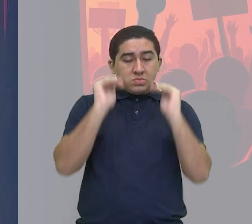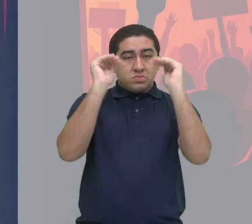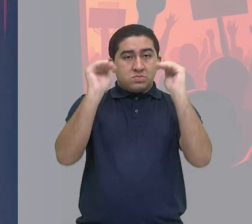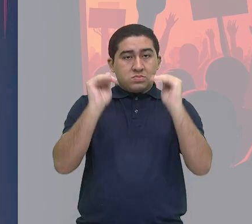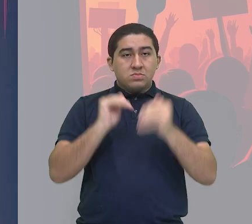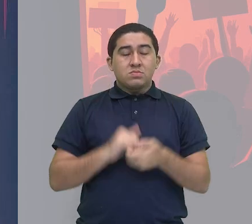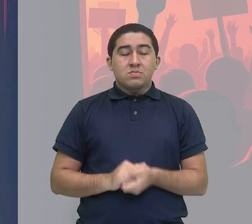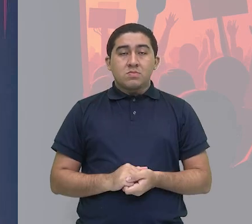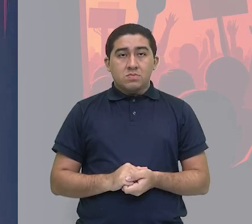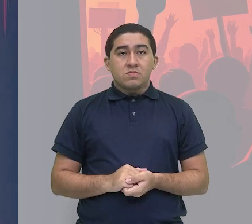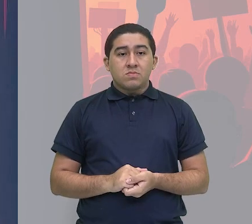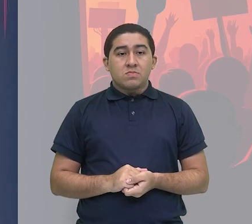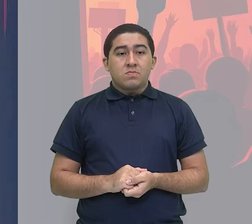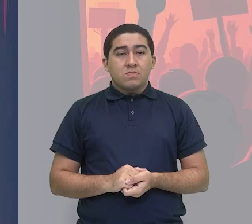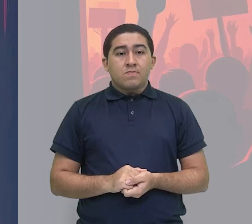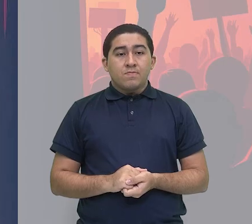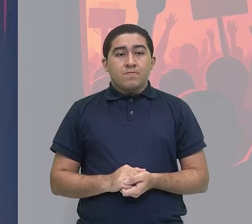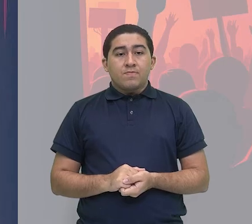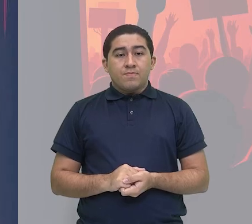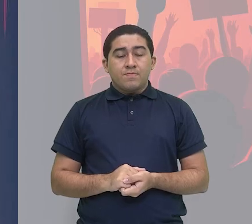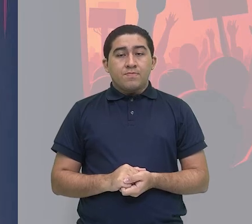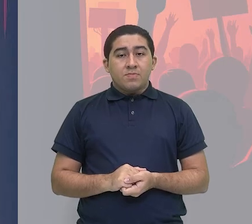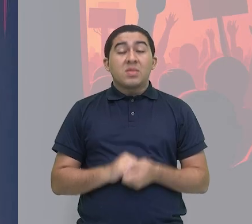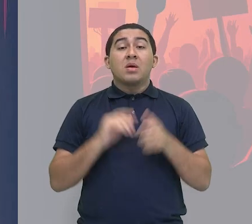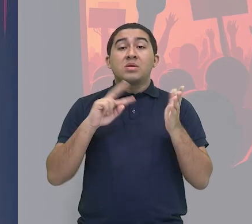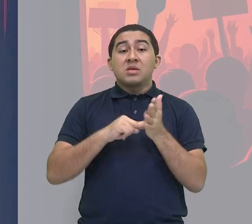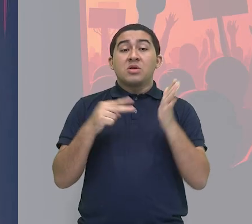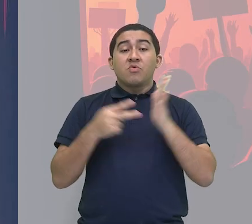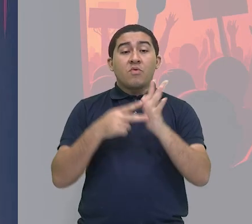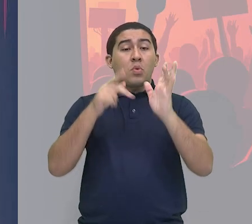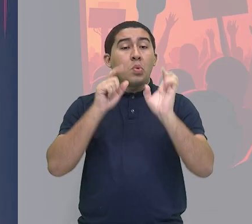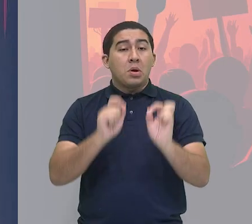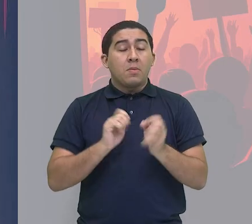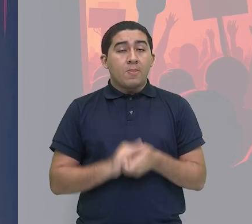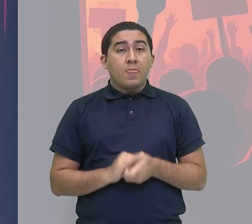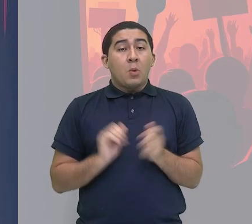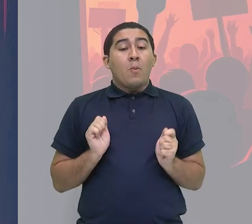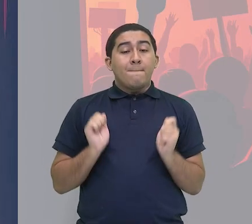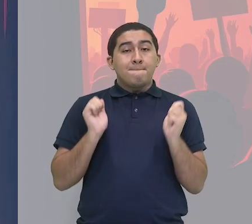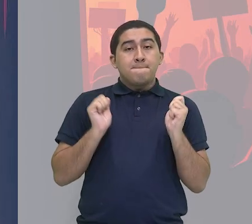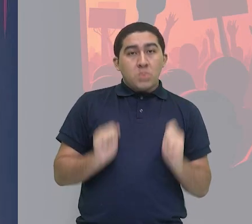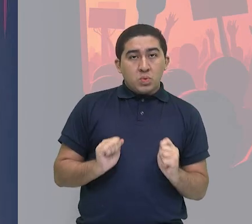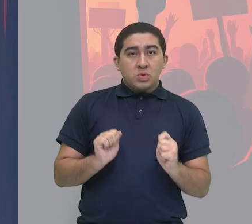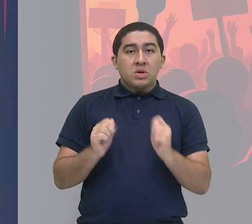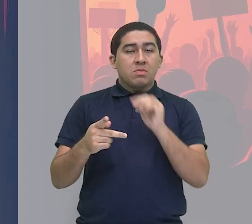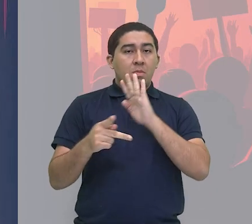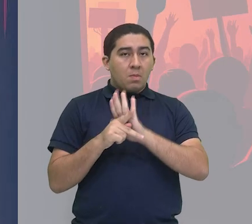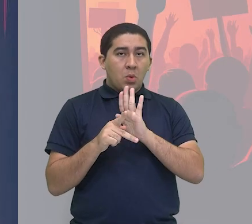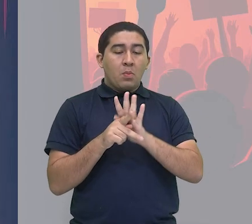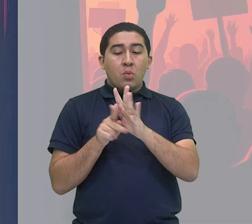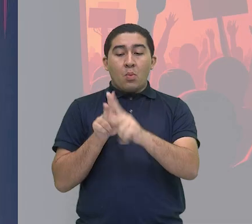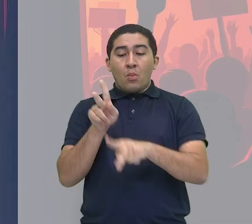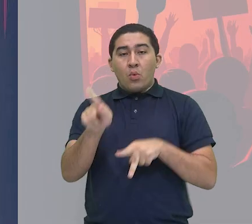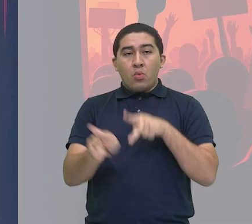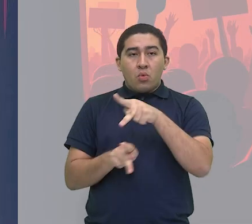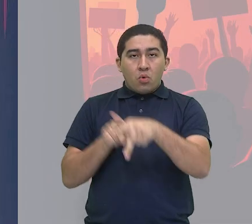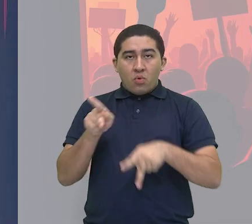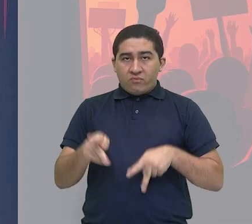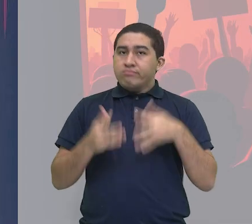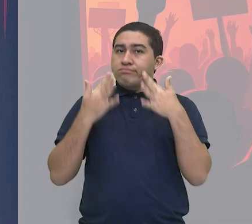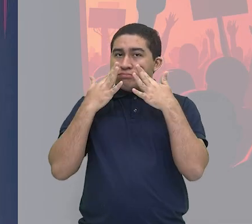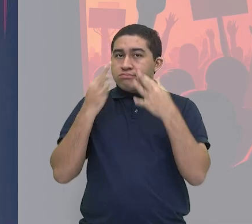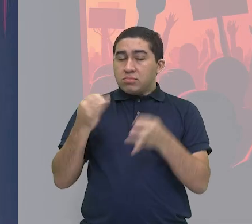soberania popular, tá? O que é isso? É o poder que emana do povo. Então, olha só,